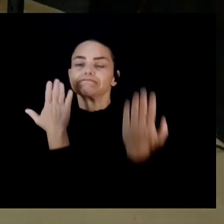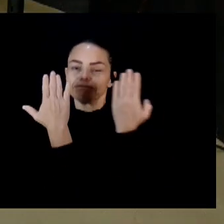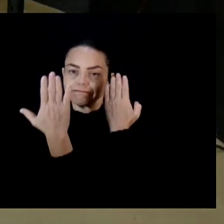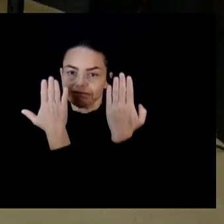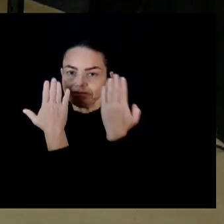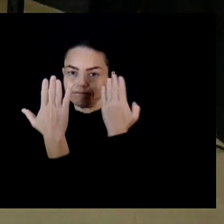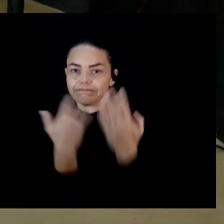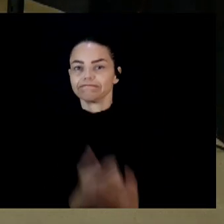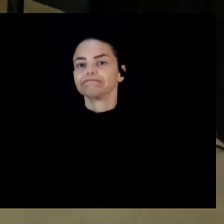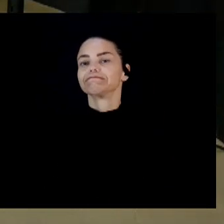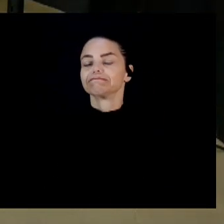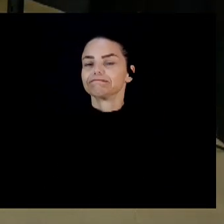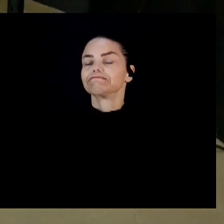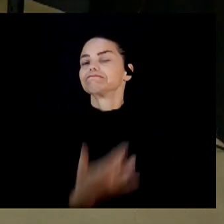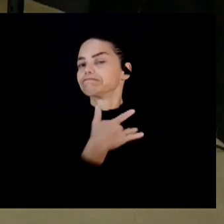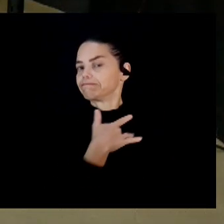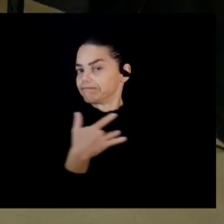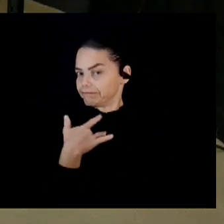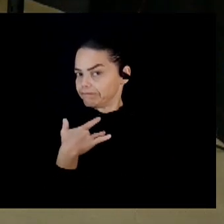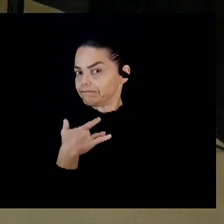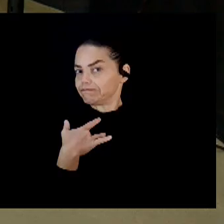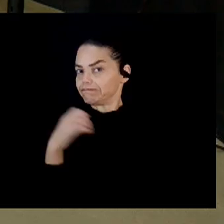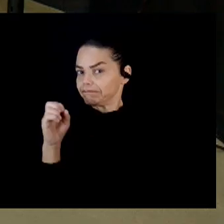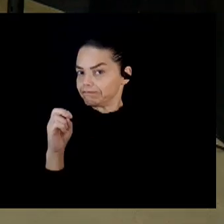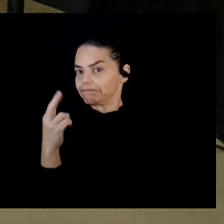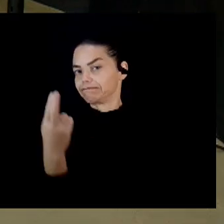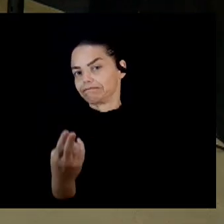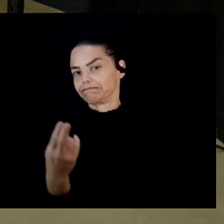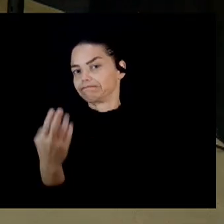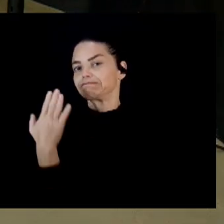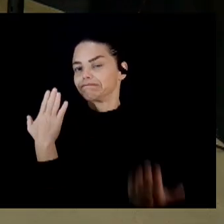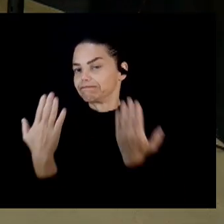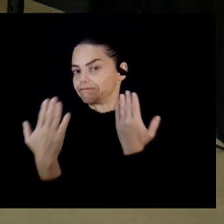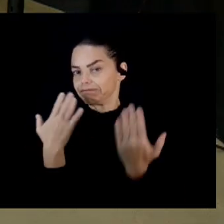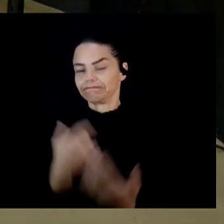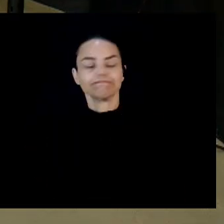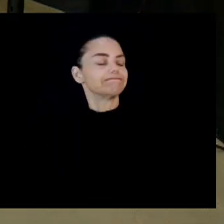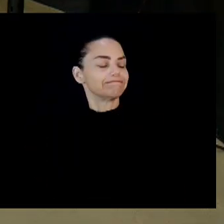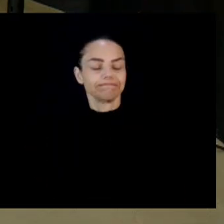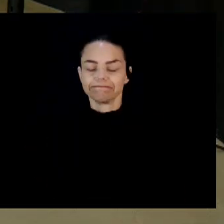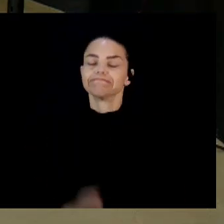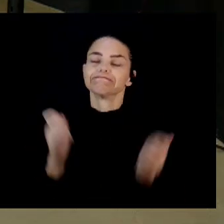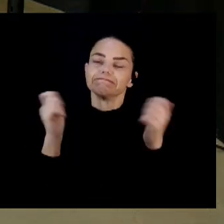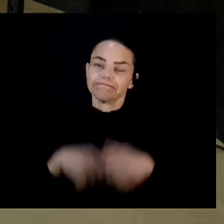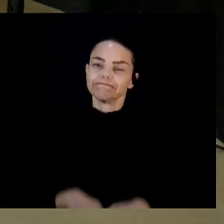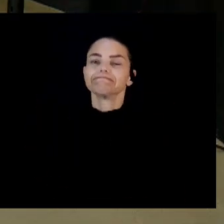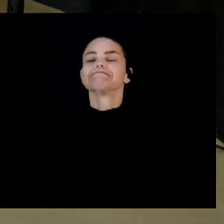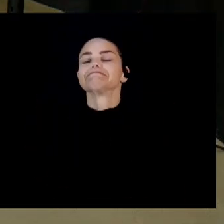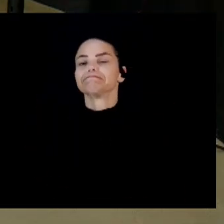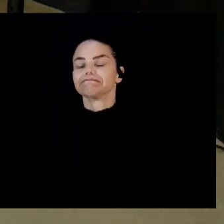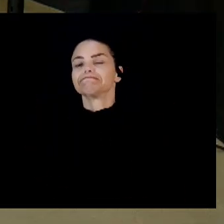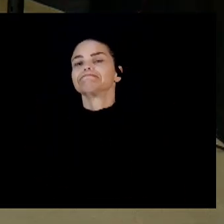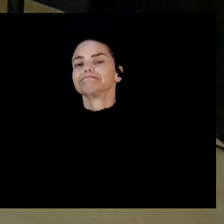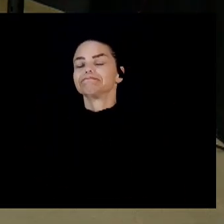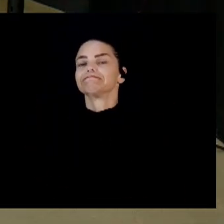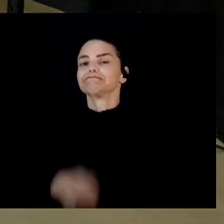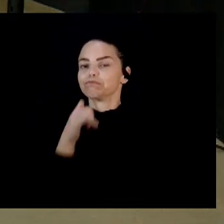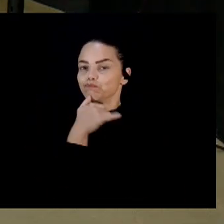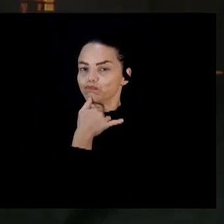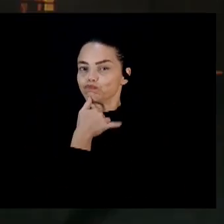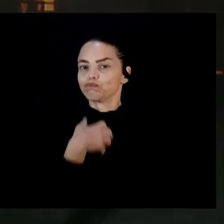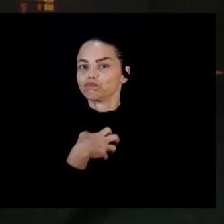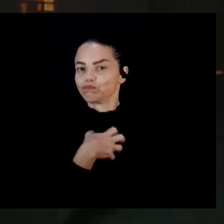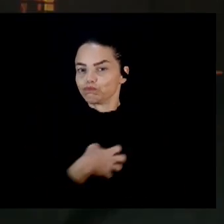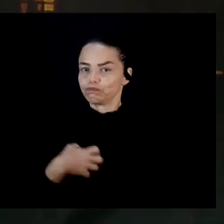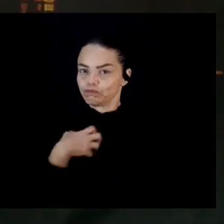é saudável ou quando essa comparação pode, de repente, causar uma frustração ou até